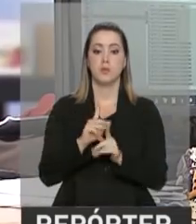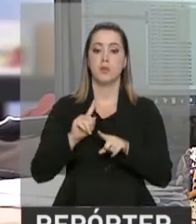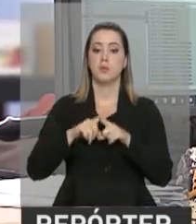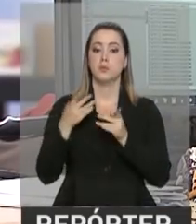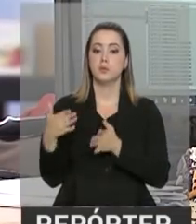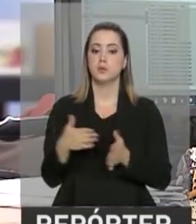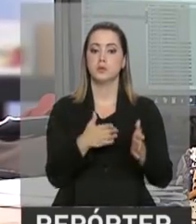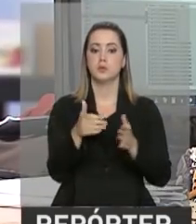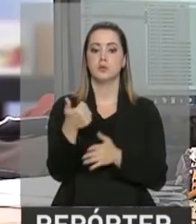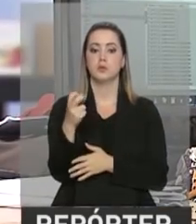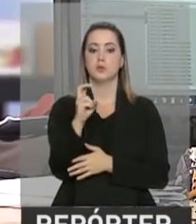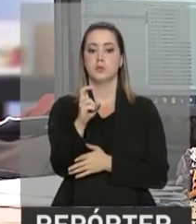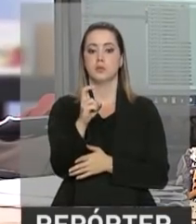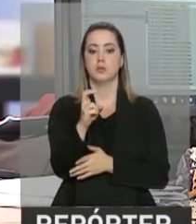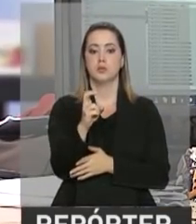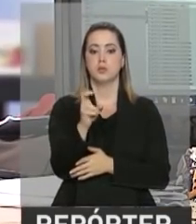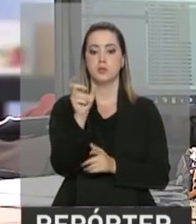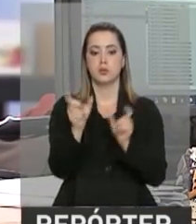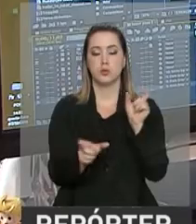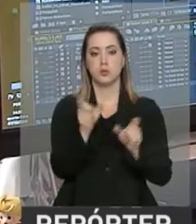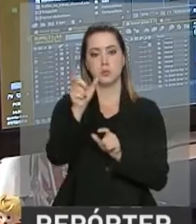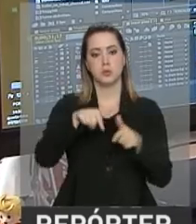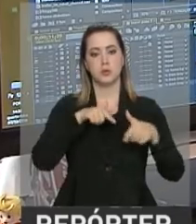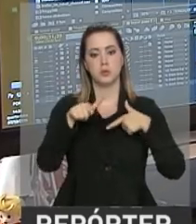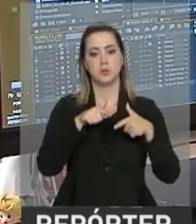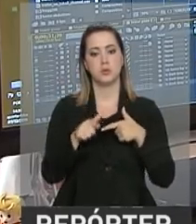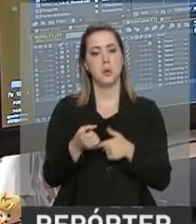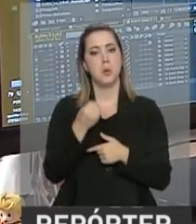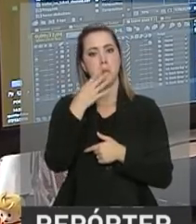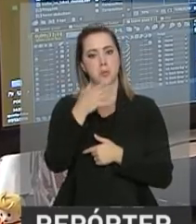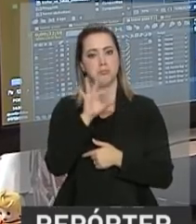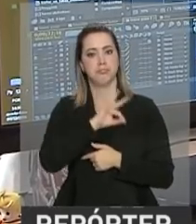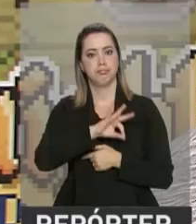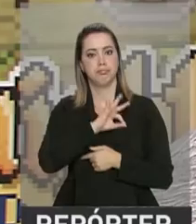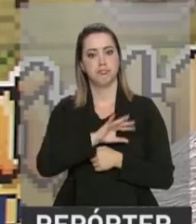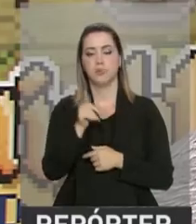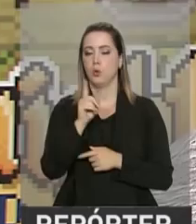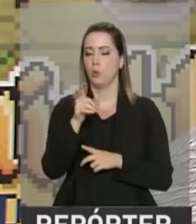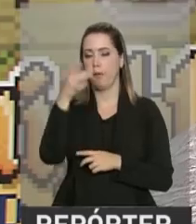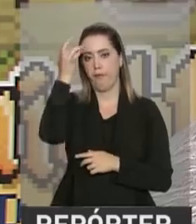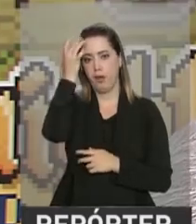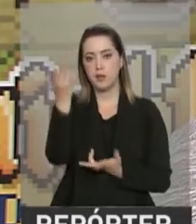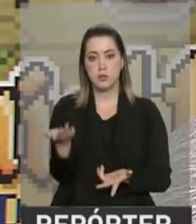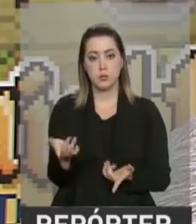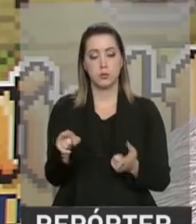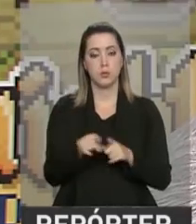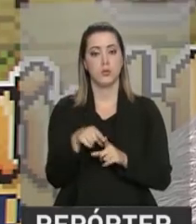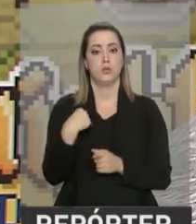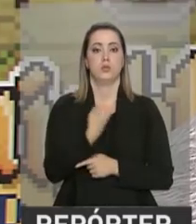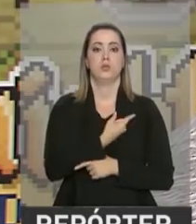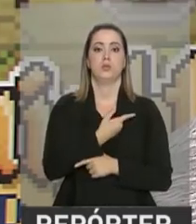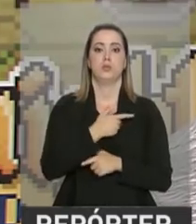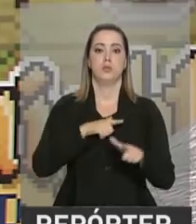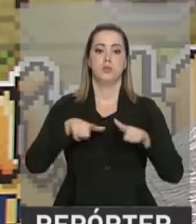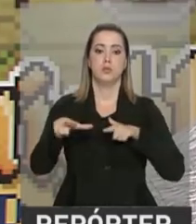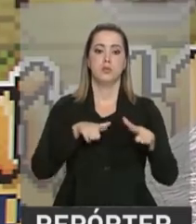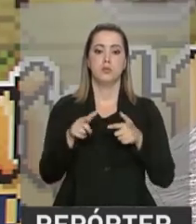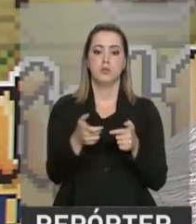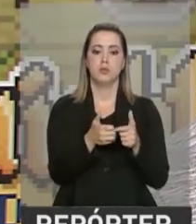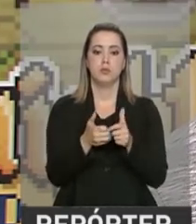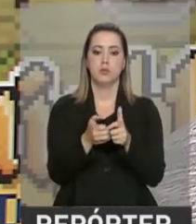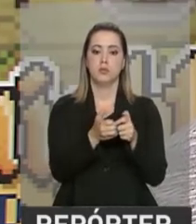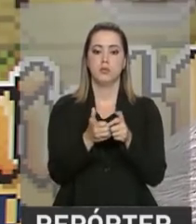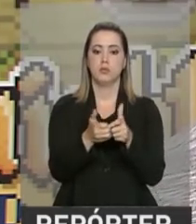empresa com 15 funcionários jogos vendidos em todo mundo e um bom faturamento não foi fácil a gente trabalhava com jogos ah sob